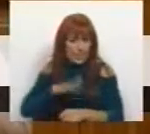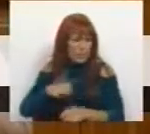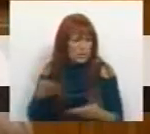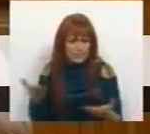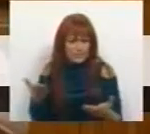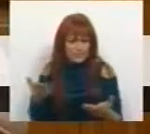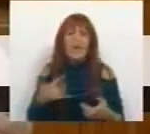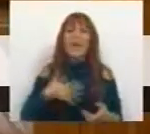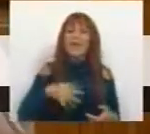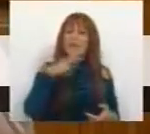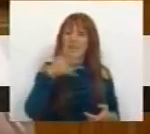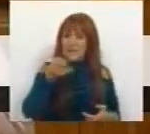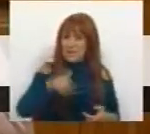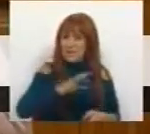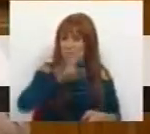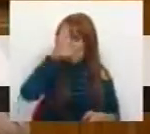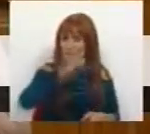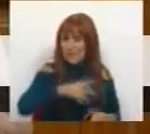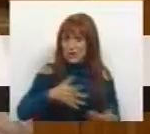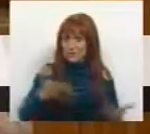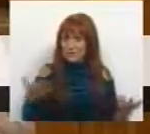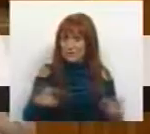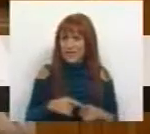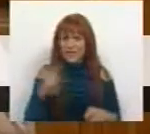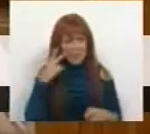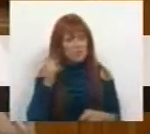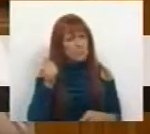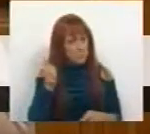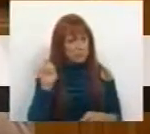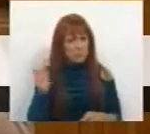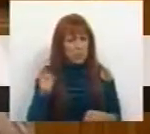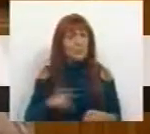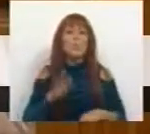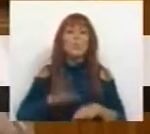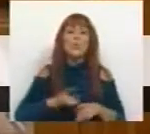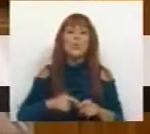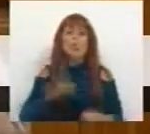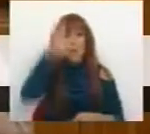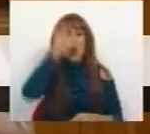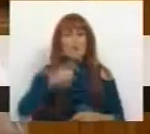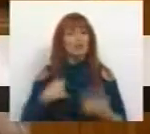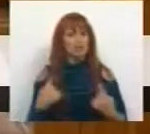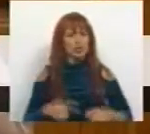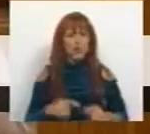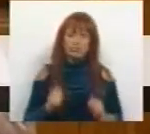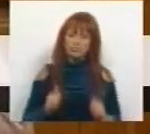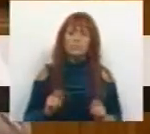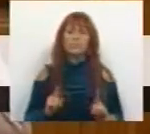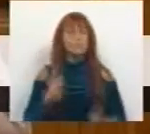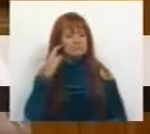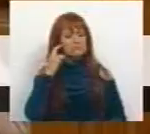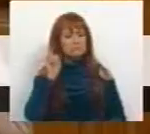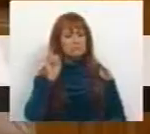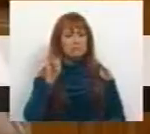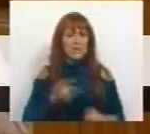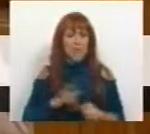da natureza. Quero dizer-lhe também, Sr. Ministro, que vemos com bons olhos o facto de o Governo já estar a tomar em